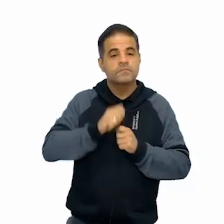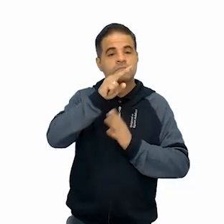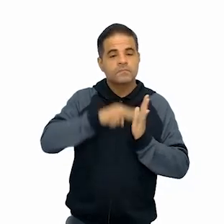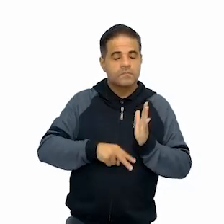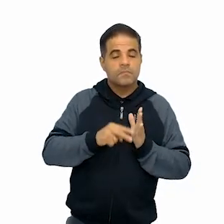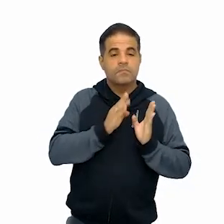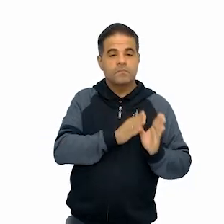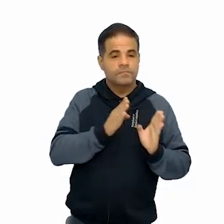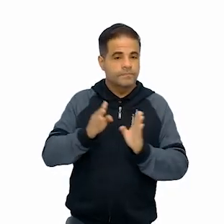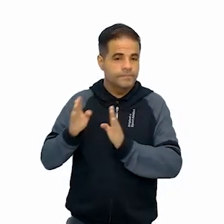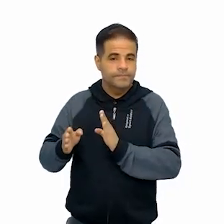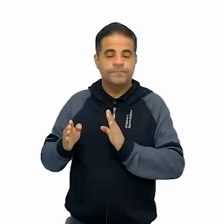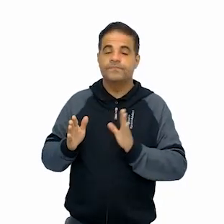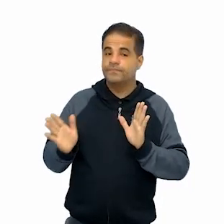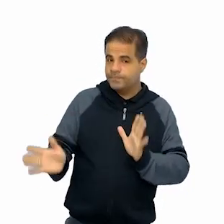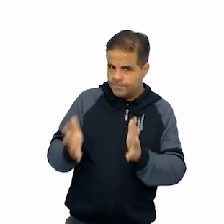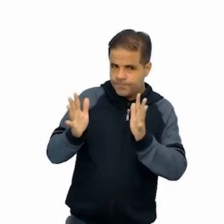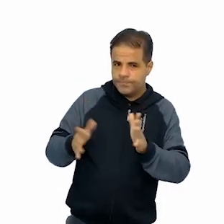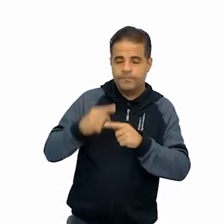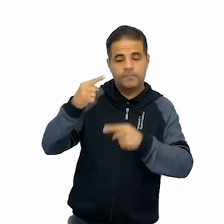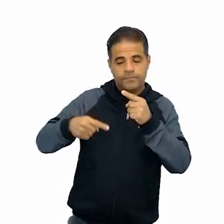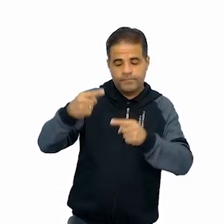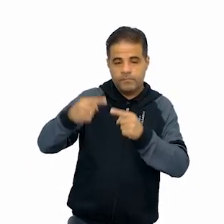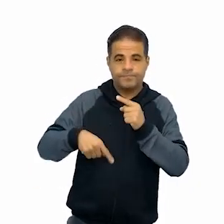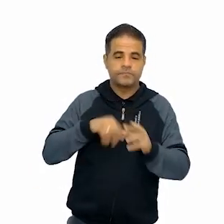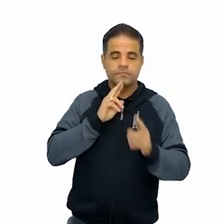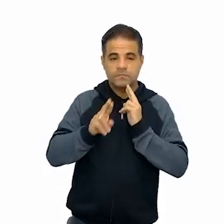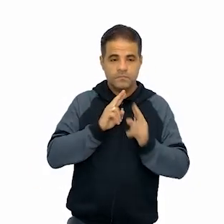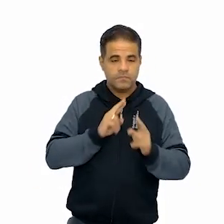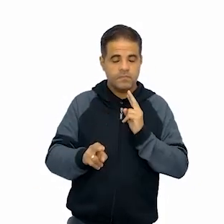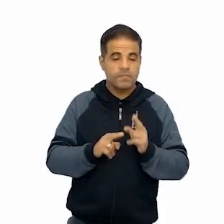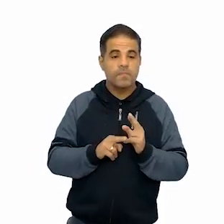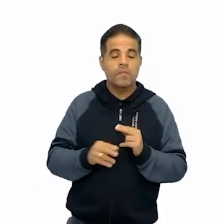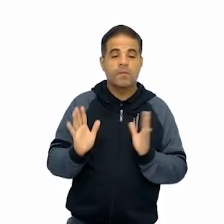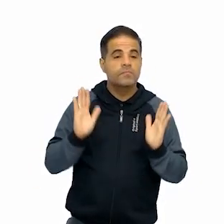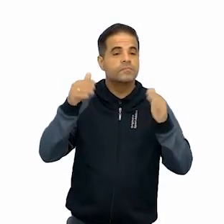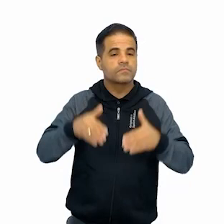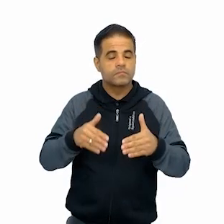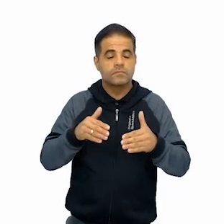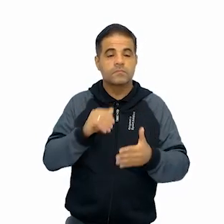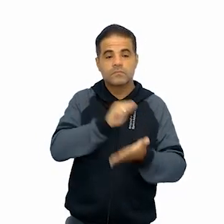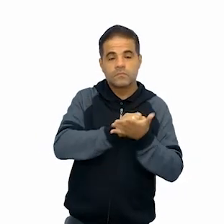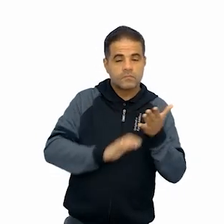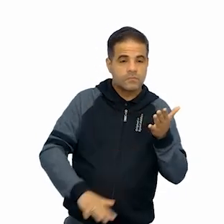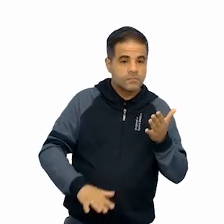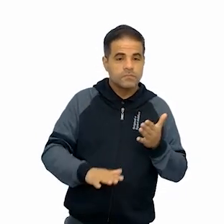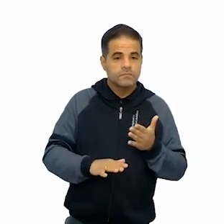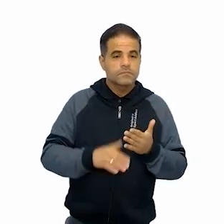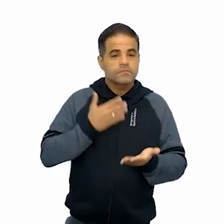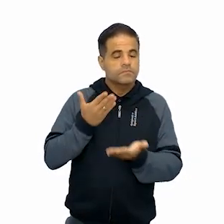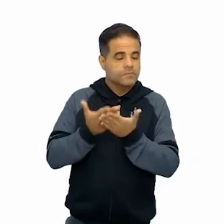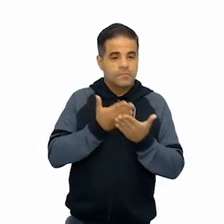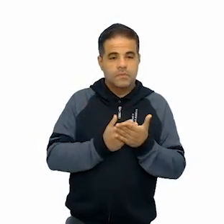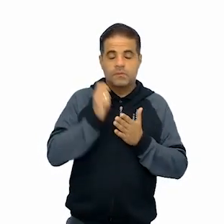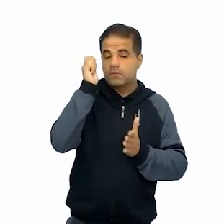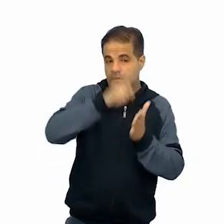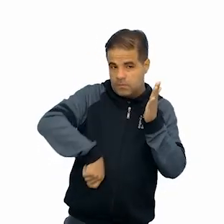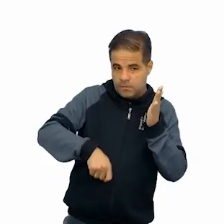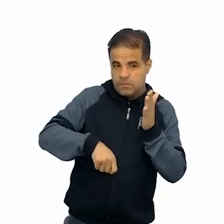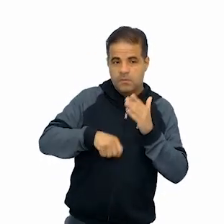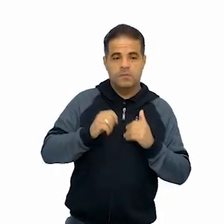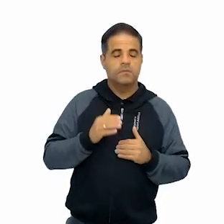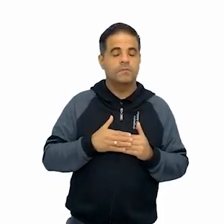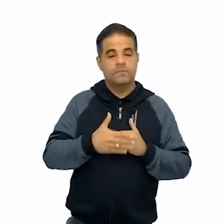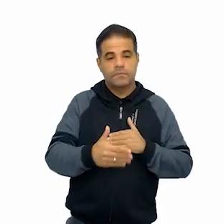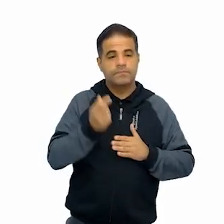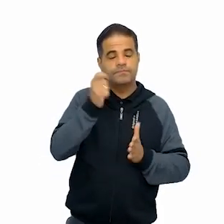dos trechos, promova uma discussão sobre as respostas e concentre a tarefa do estudante no